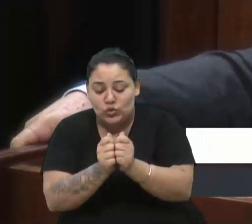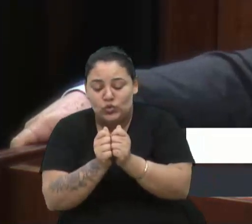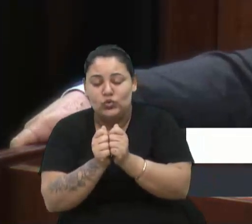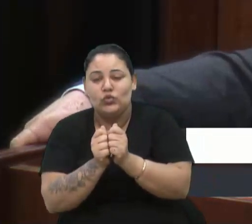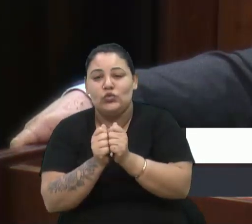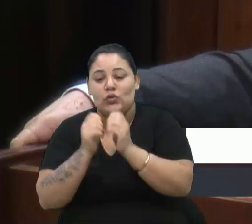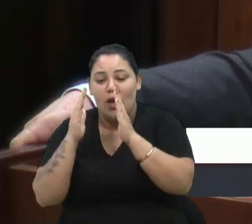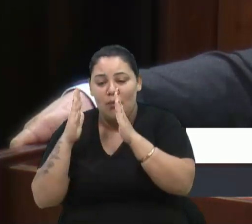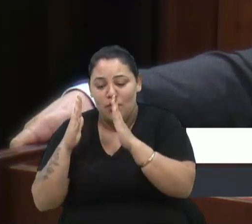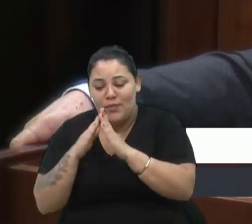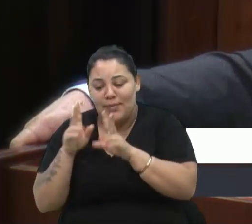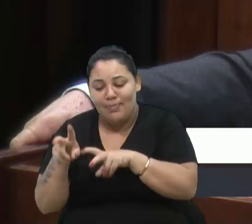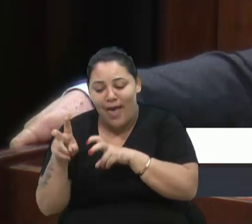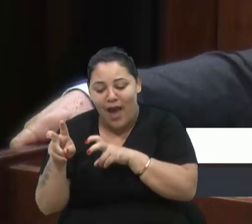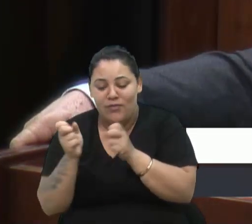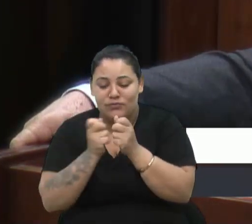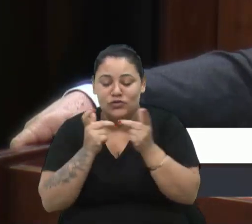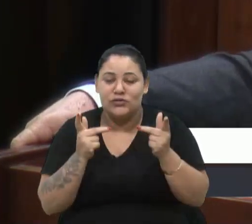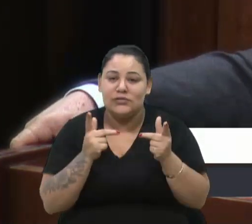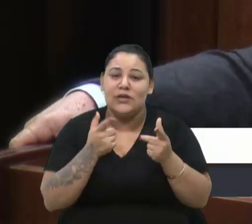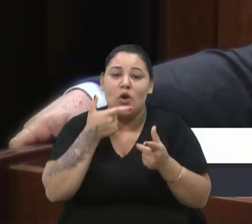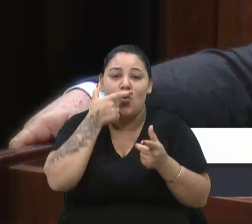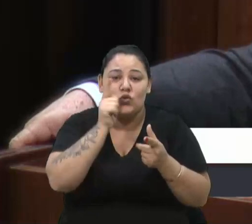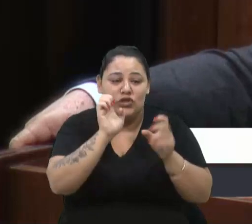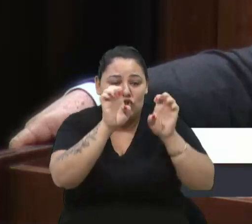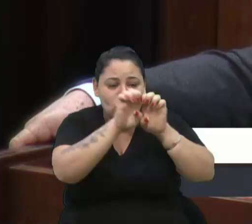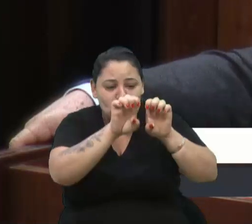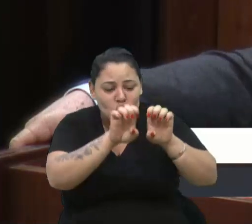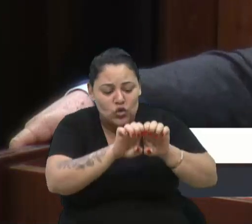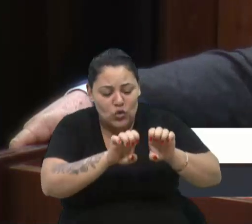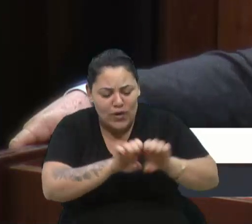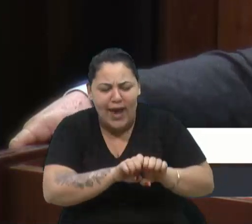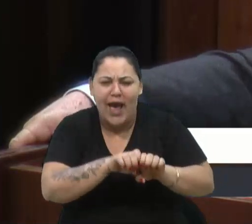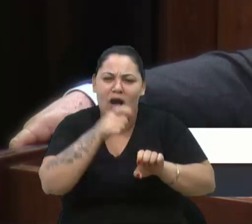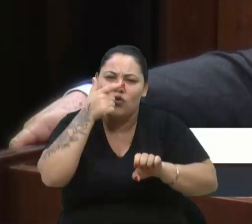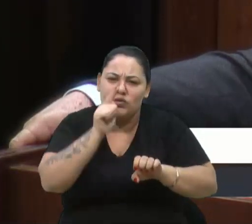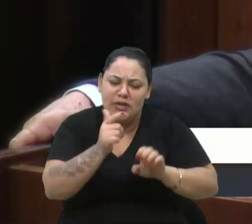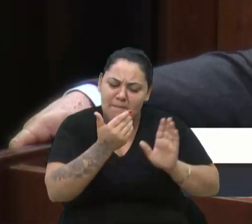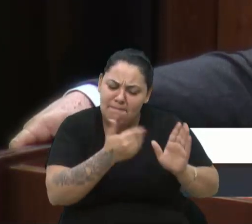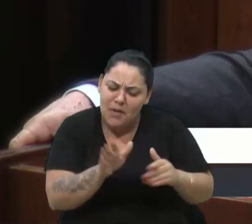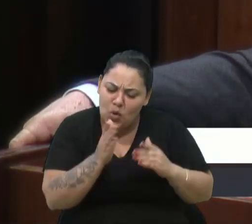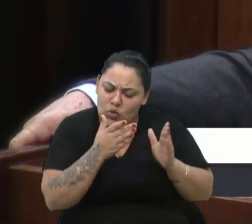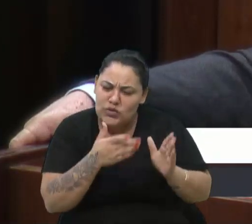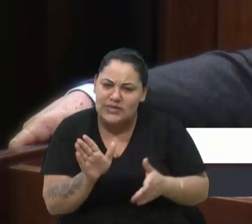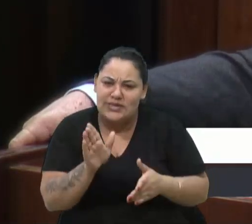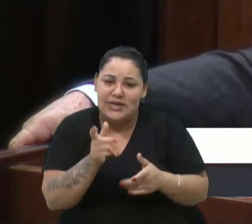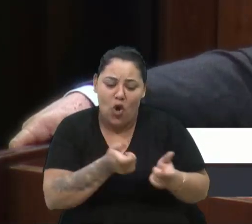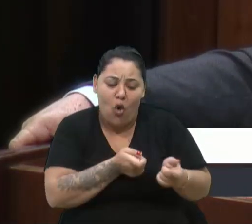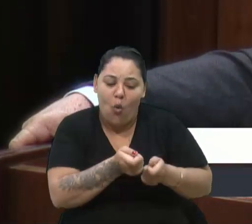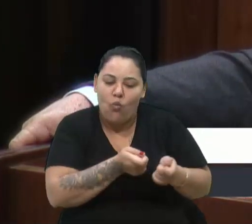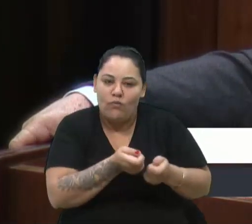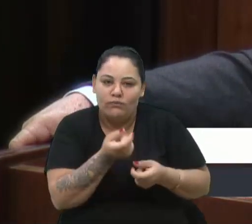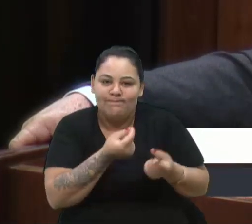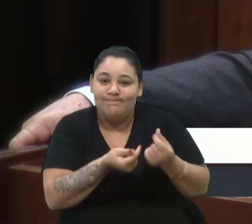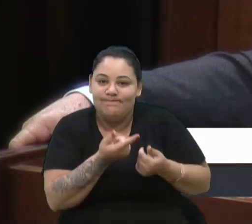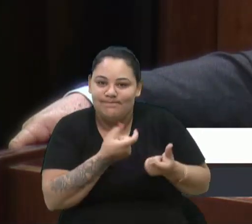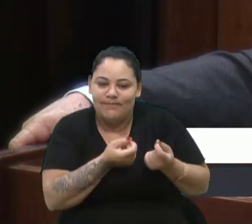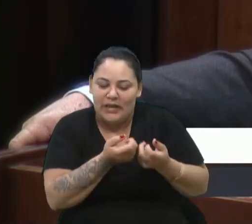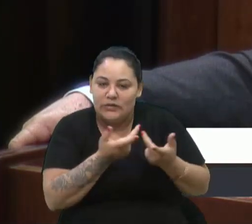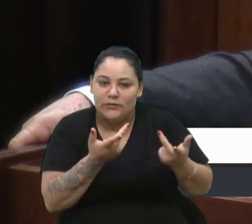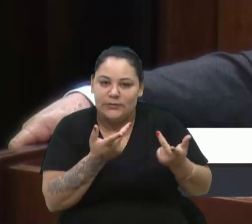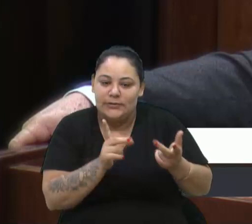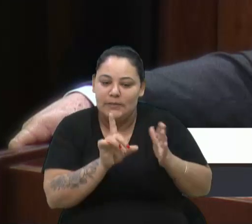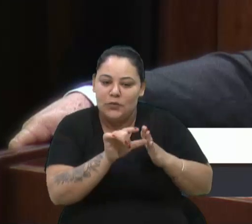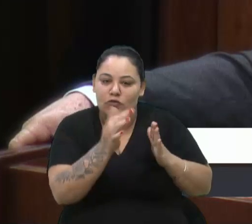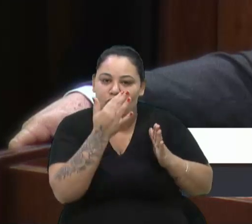poder estruturar as velas de poder produzir mais com menos ali na frente muitas vezes